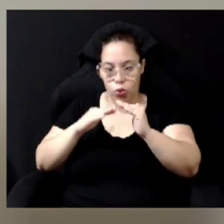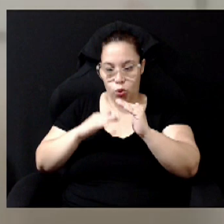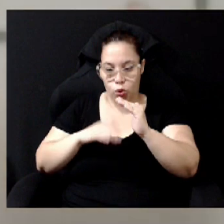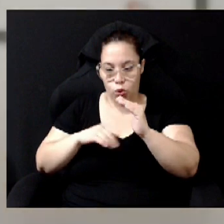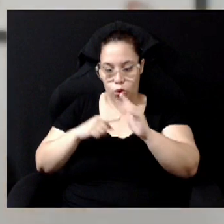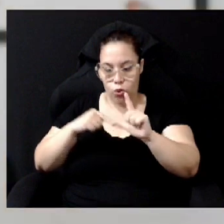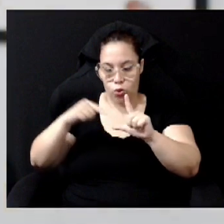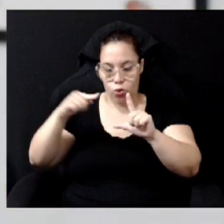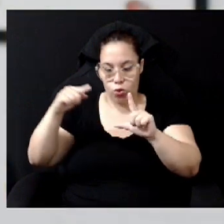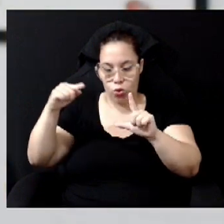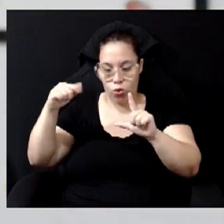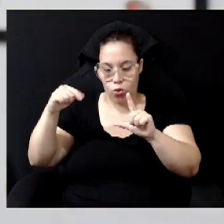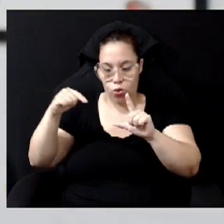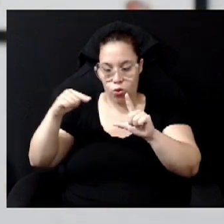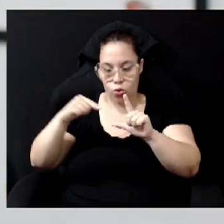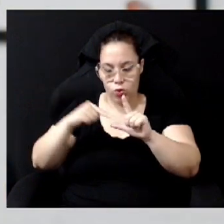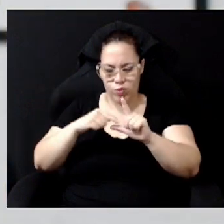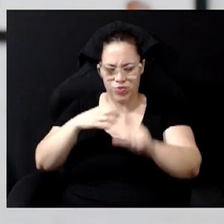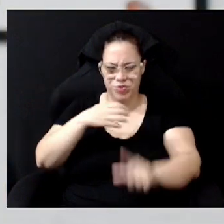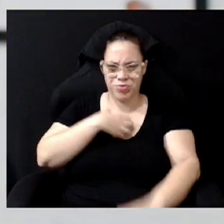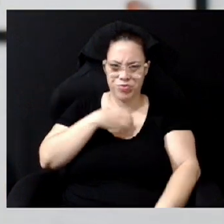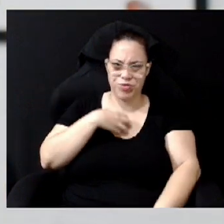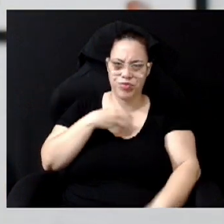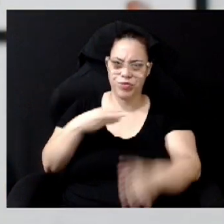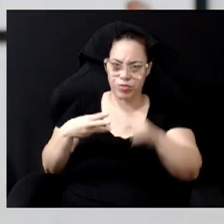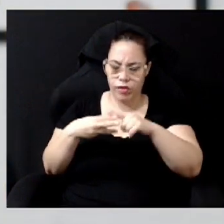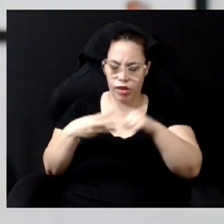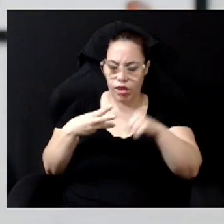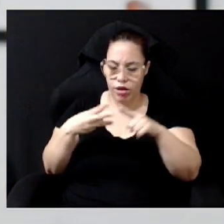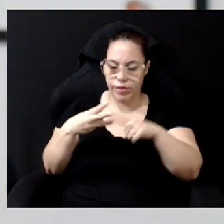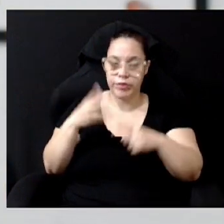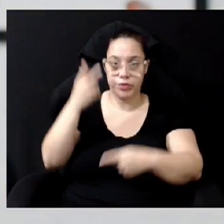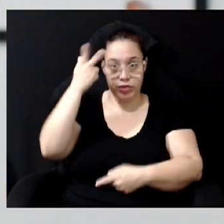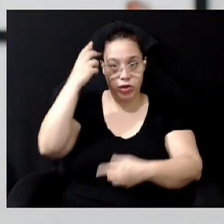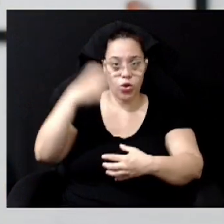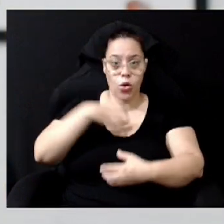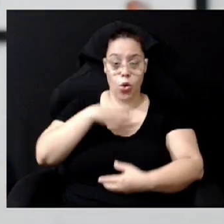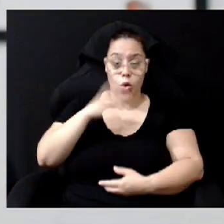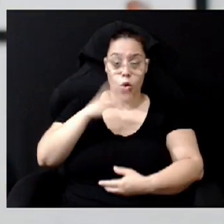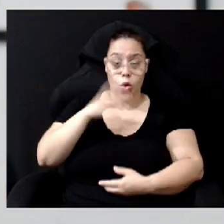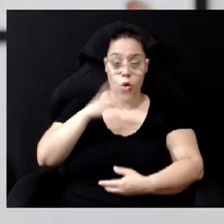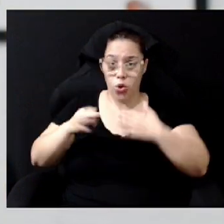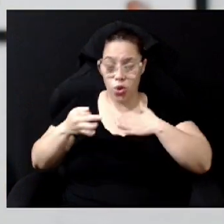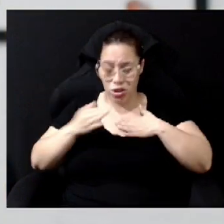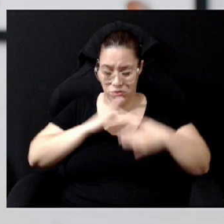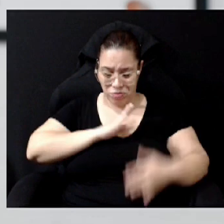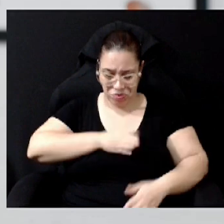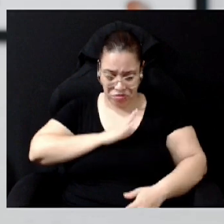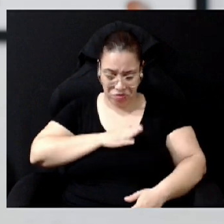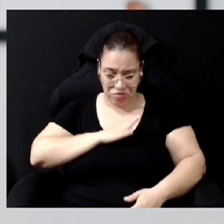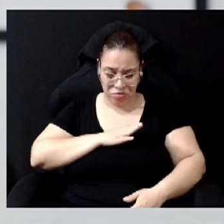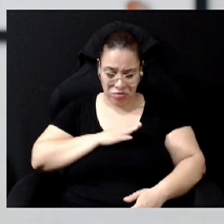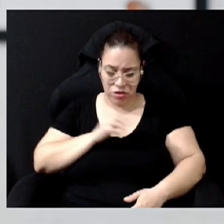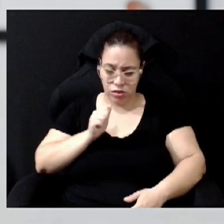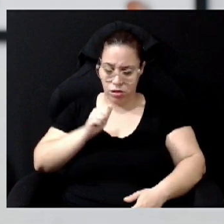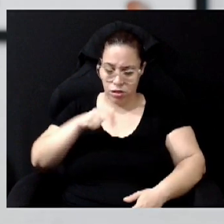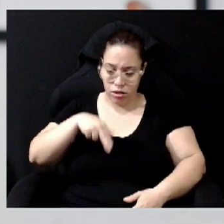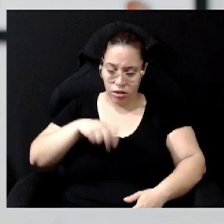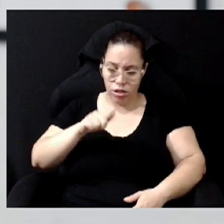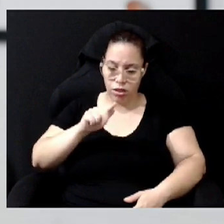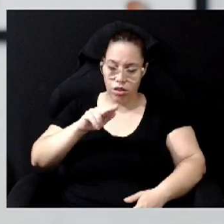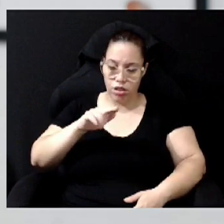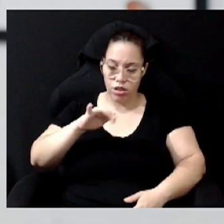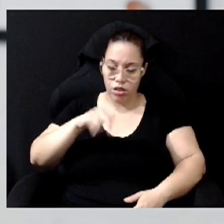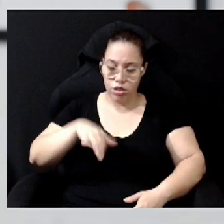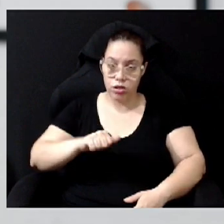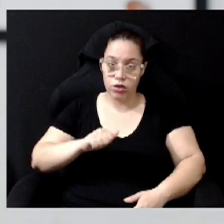os sintomas, a tríade comum é dor no peito, angina, igual angina por entupimento de artérias